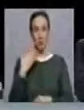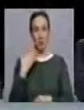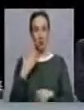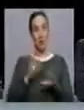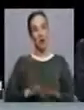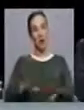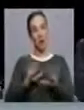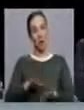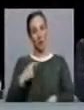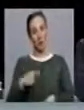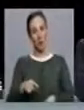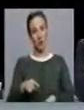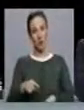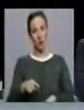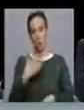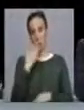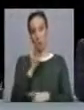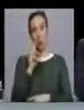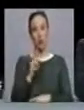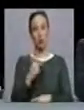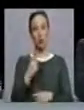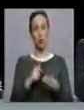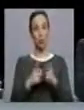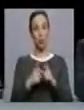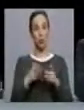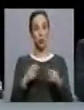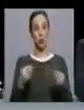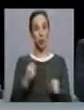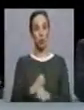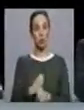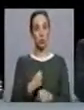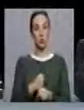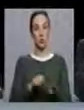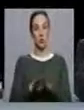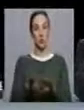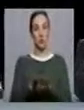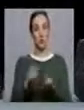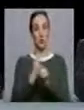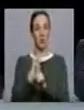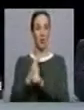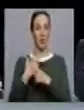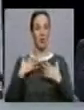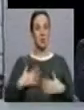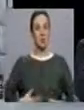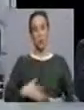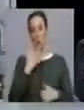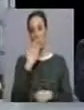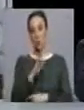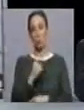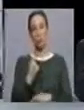na abordagem por exemplo um problema o exercício físico é por exemplo uma das condições